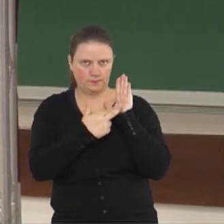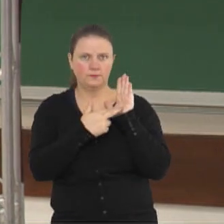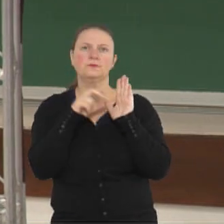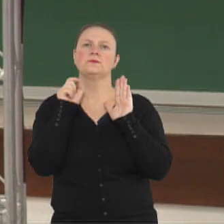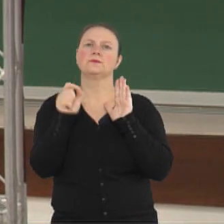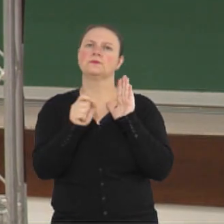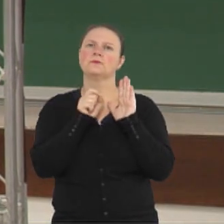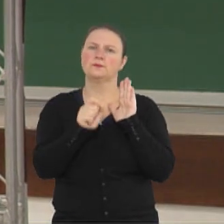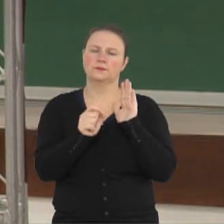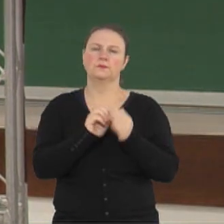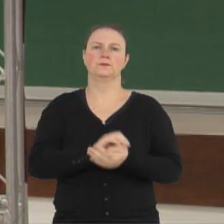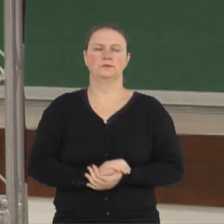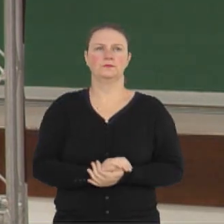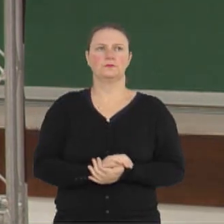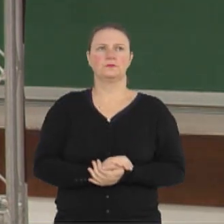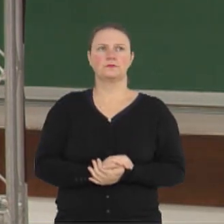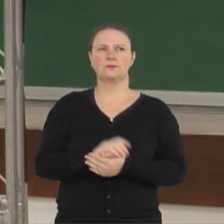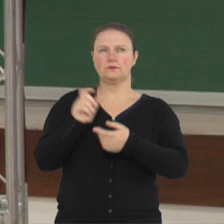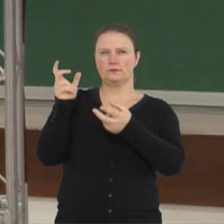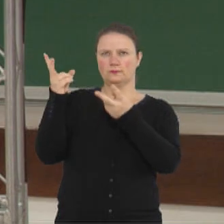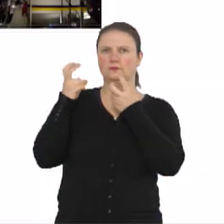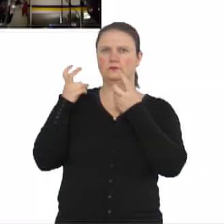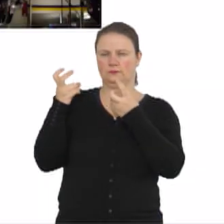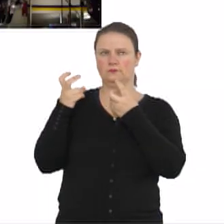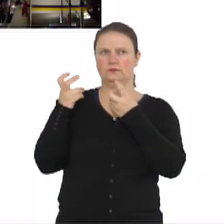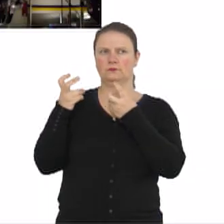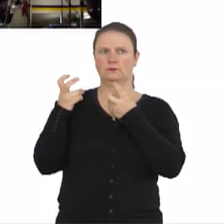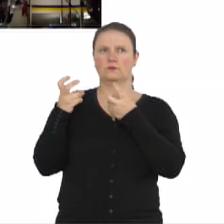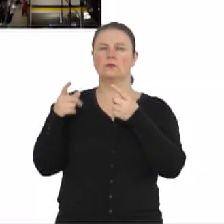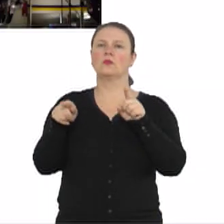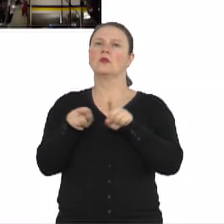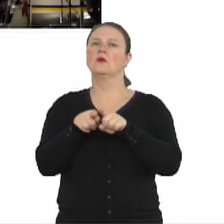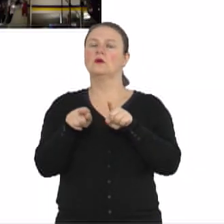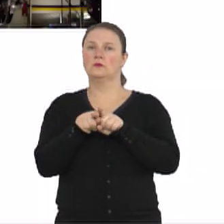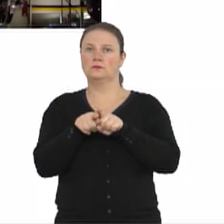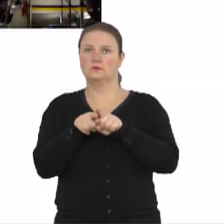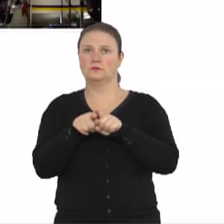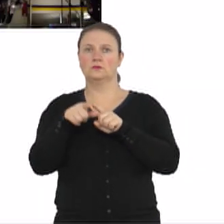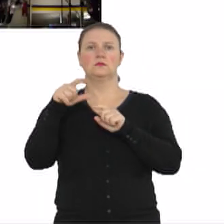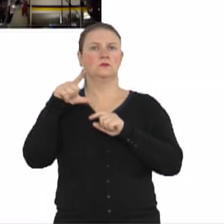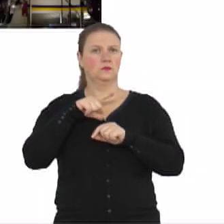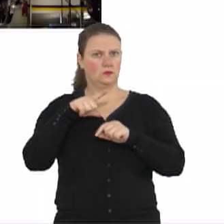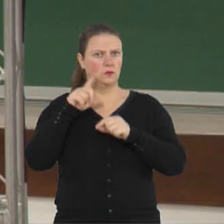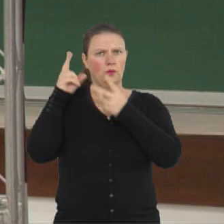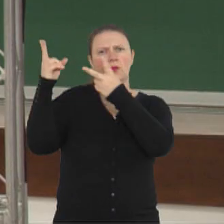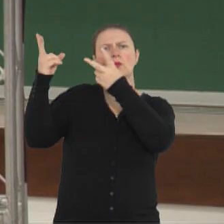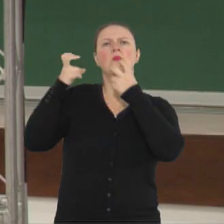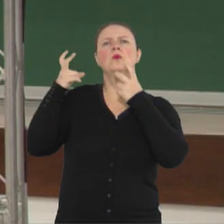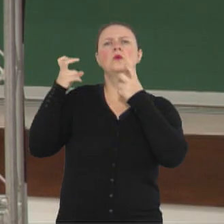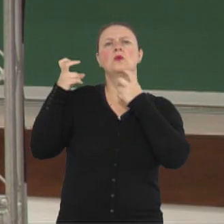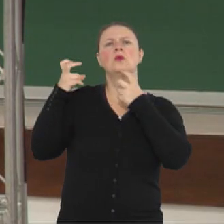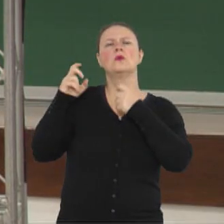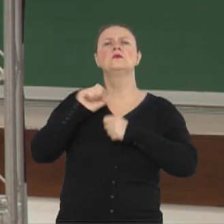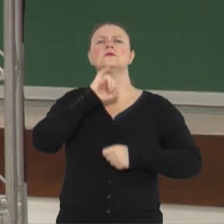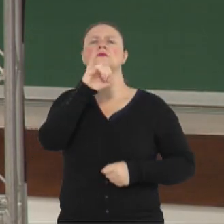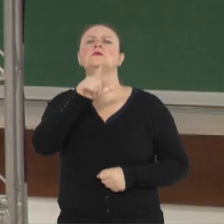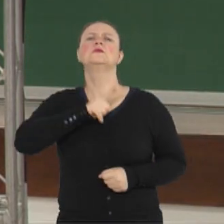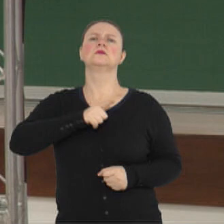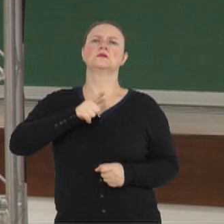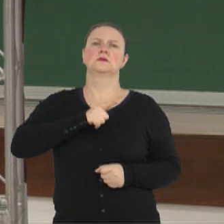às operações. Observe. Quanto às operações, vamos observar se nela